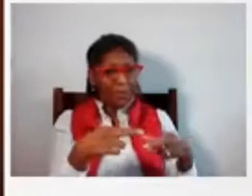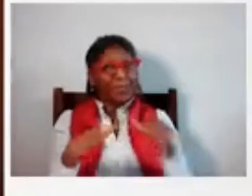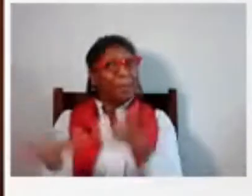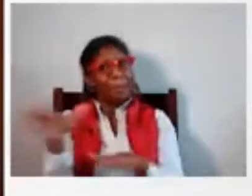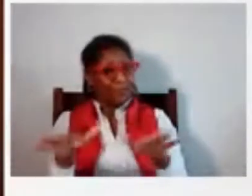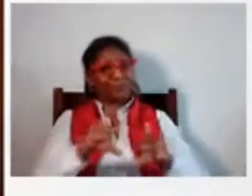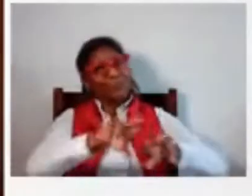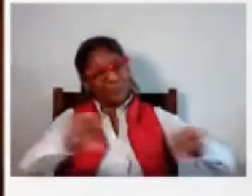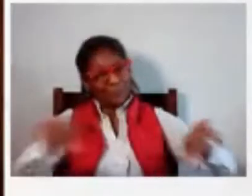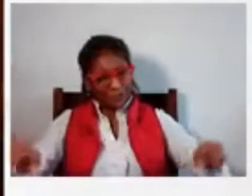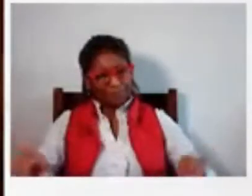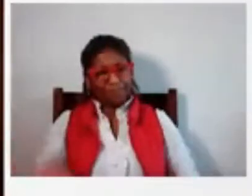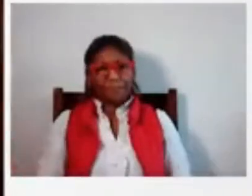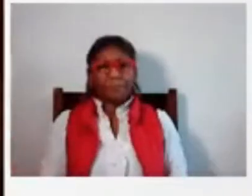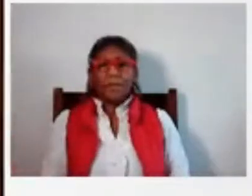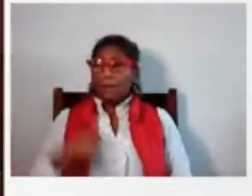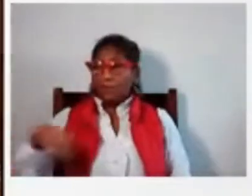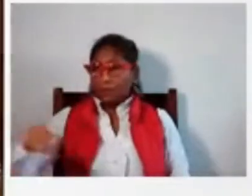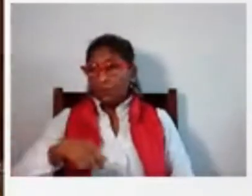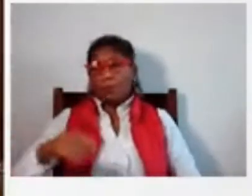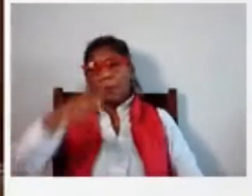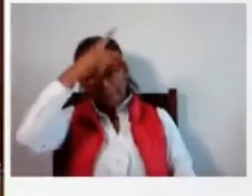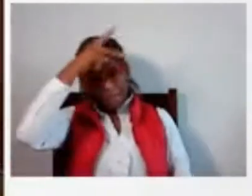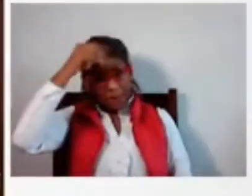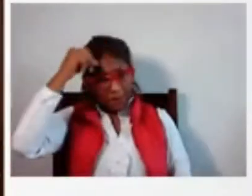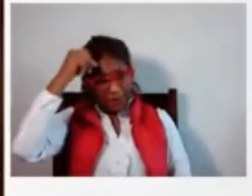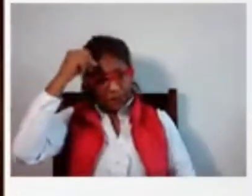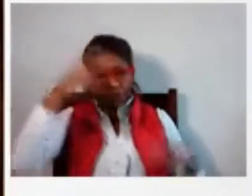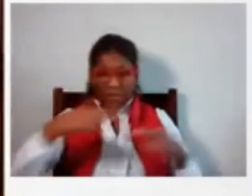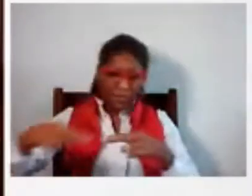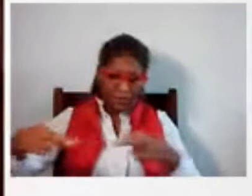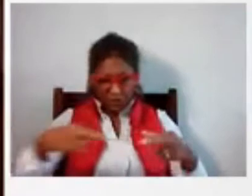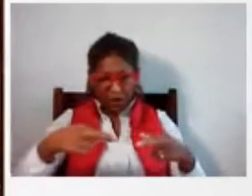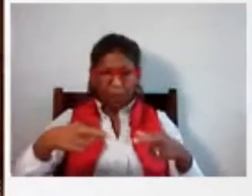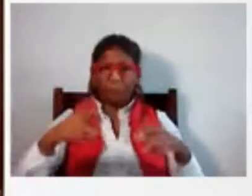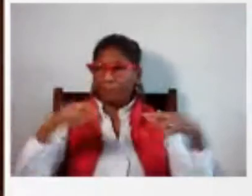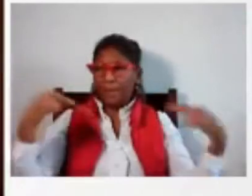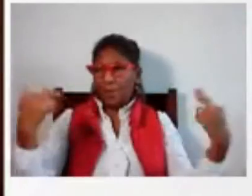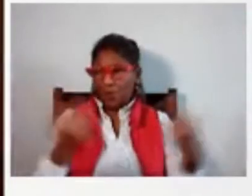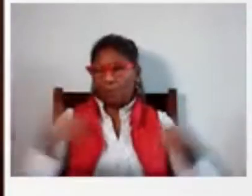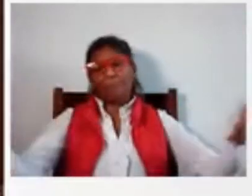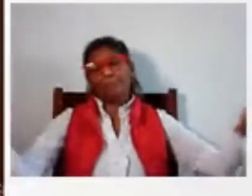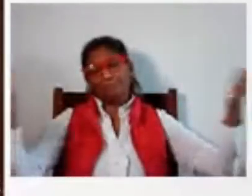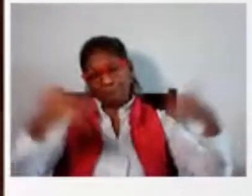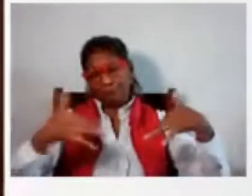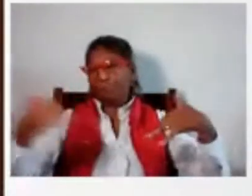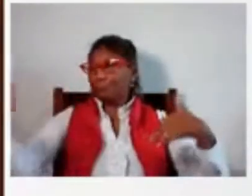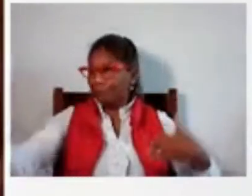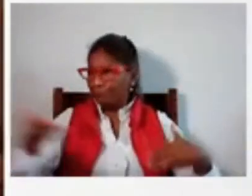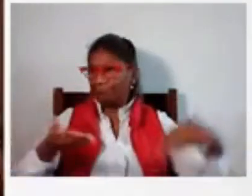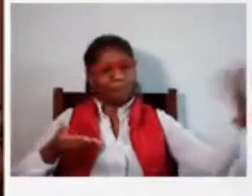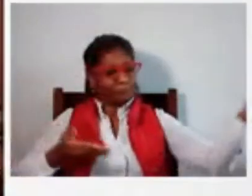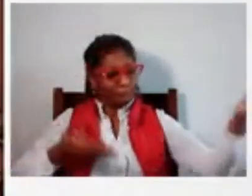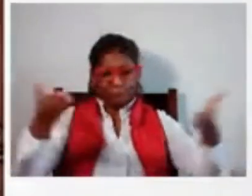analisamos os argumentos que os prefeitos das regiões nos trouxeram, os dados que nos foram trazidos, e eu